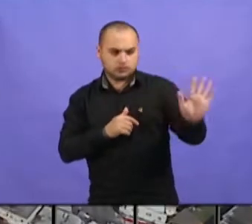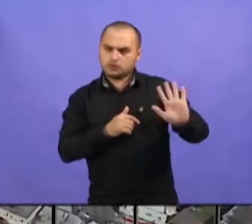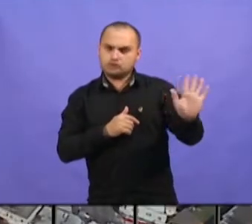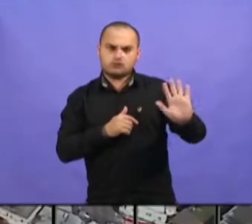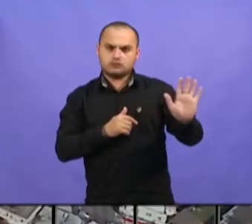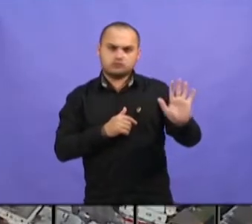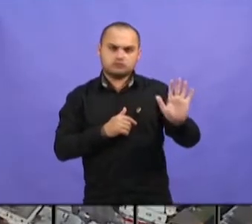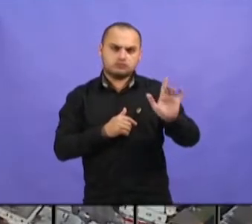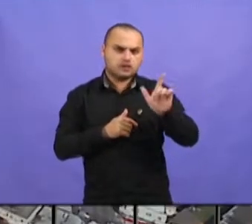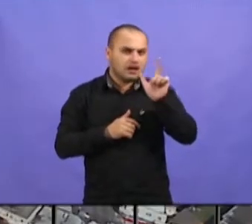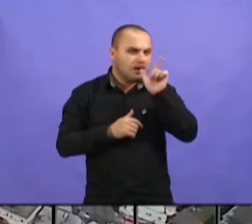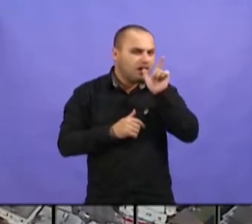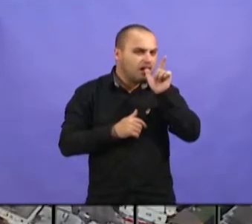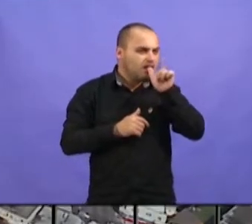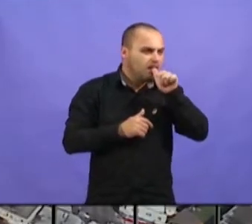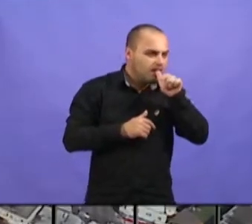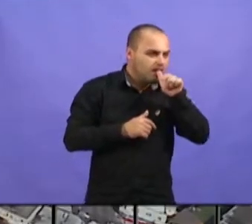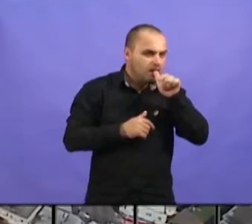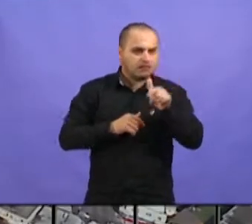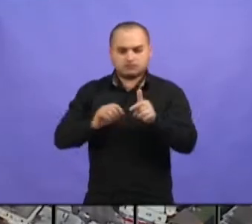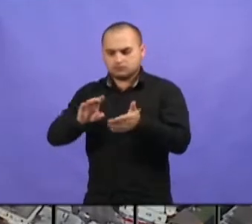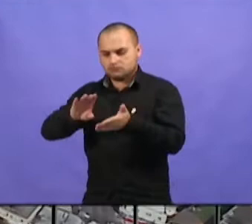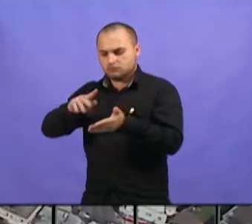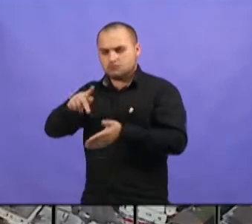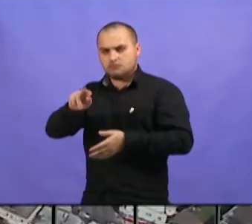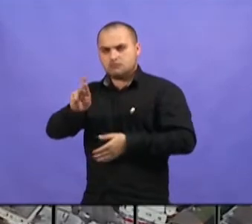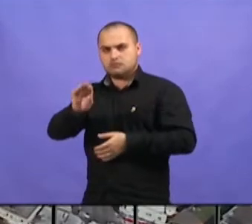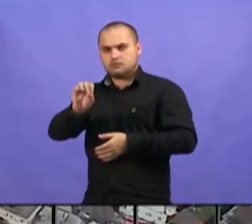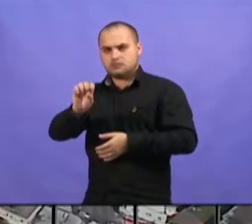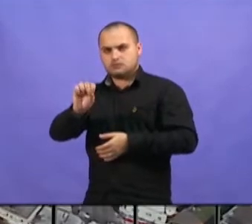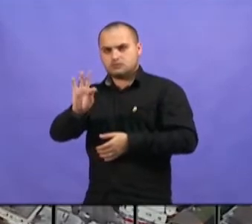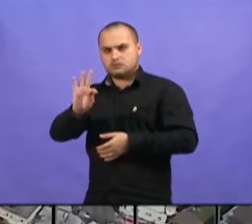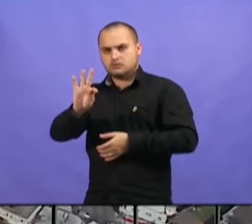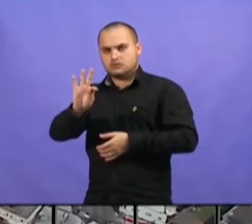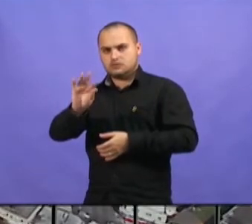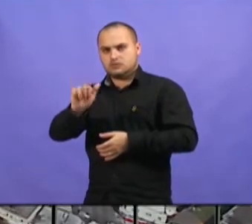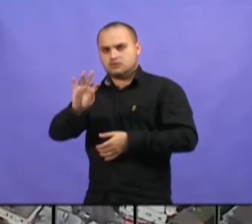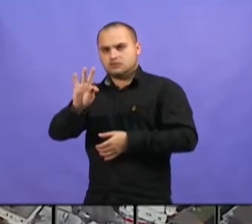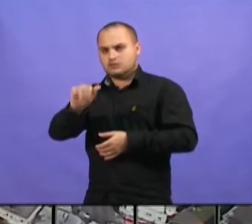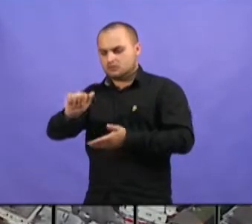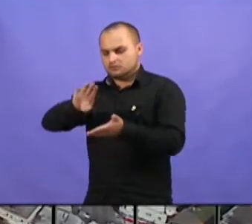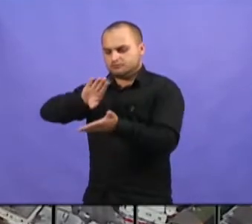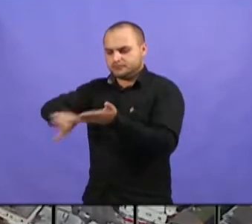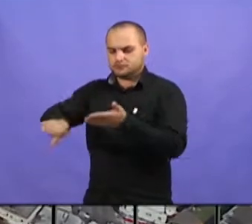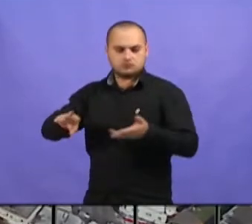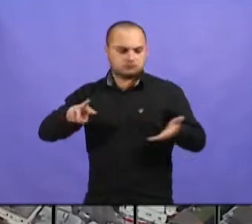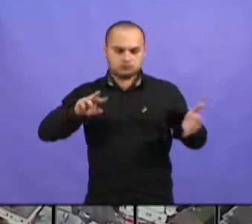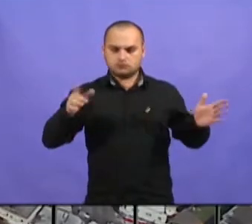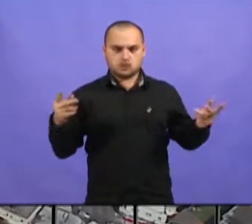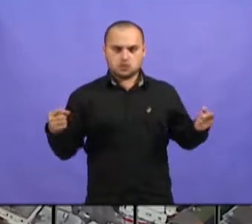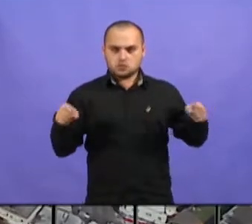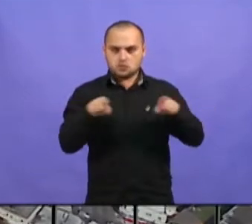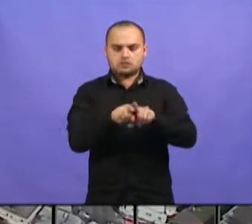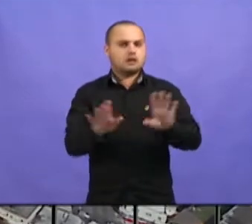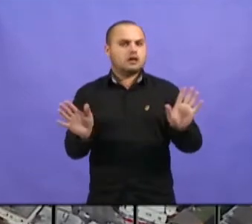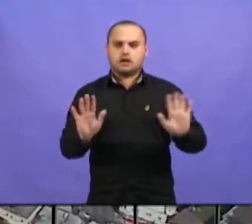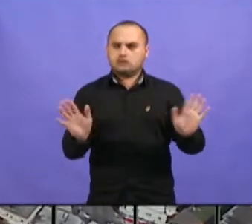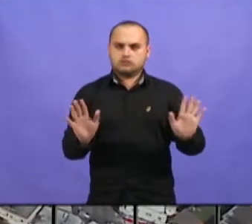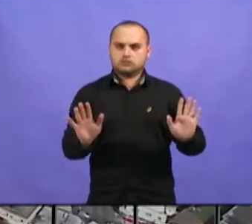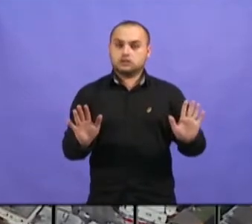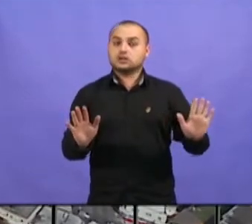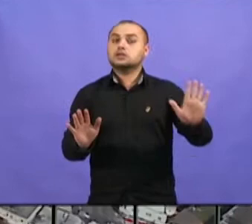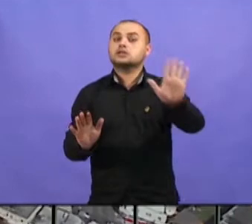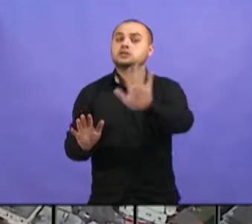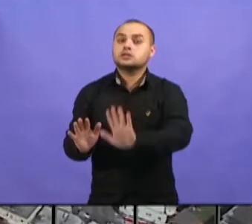ou raramente, vamos colocar assim, raramente poderia estar associada, mas diretamente não, né? Em